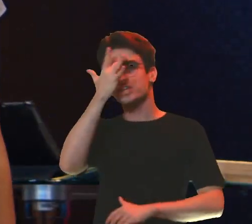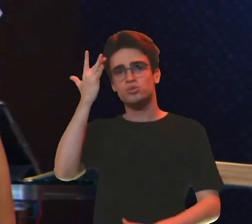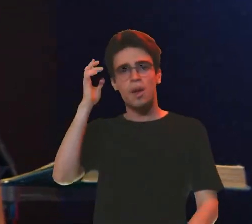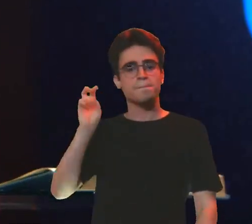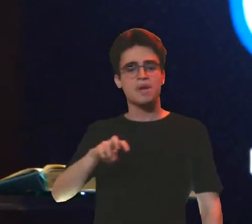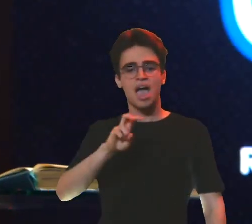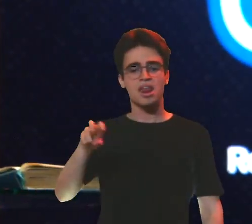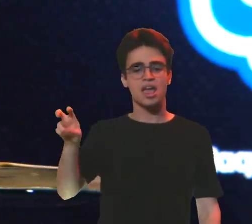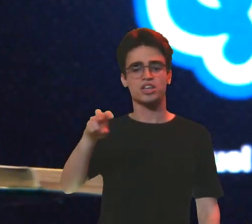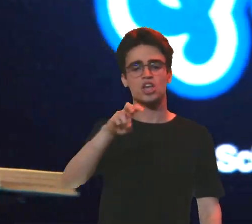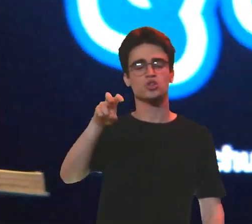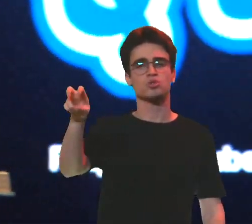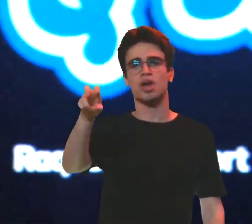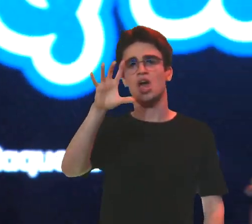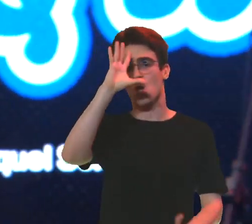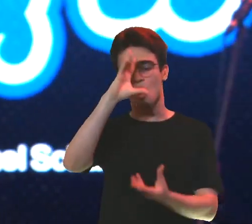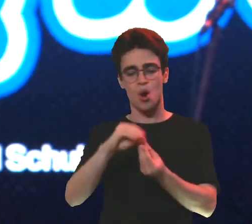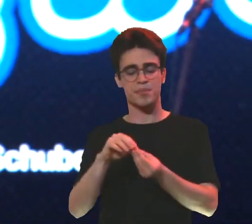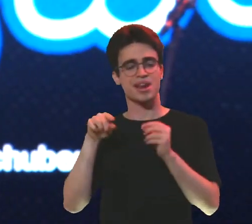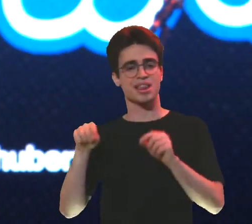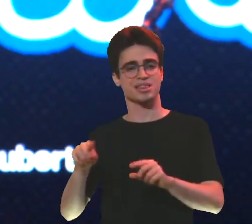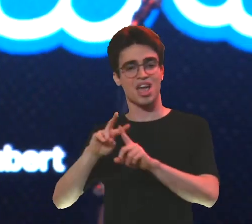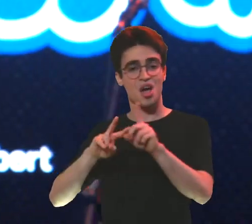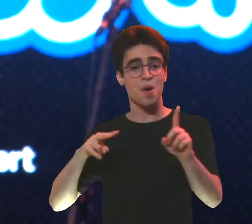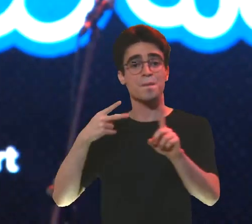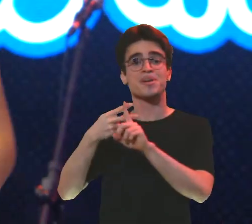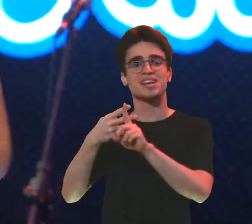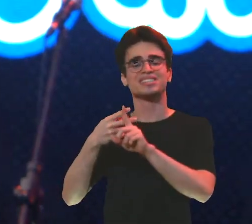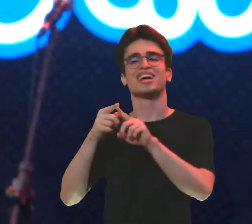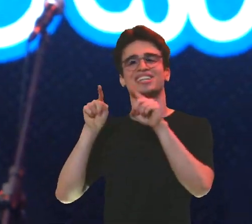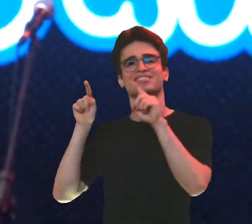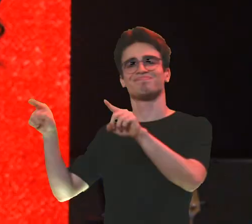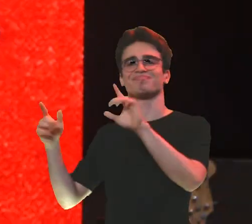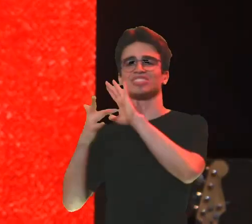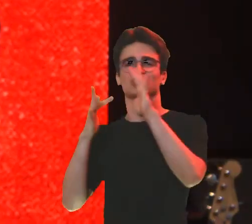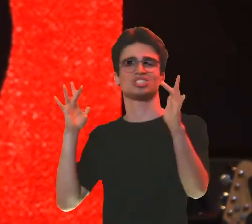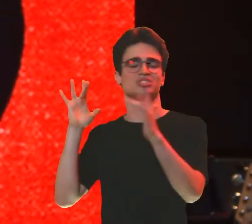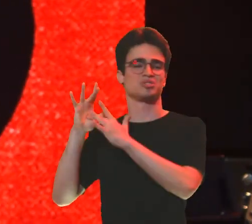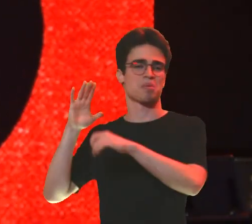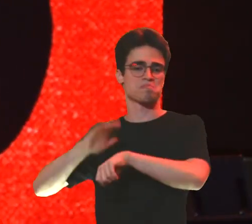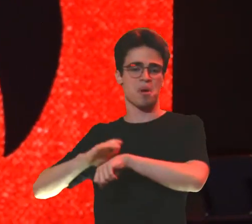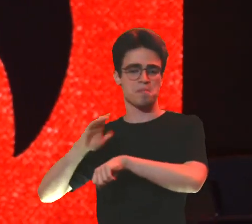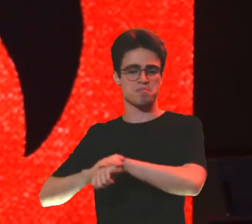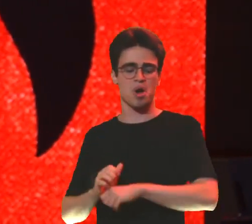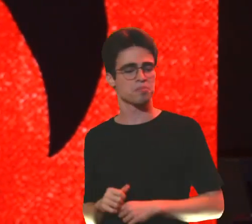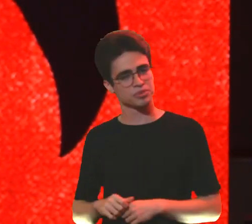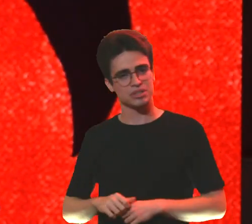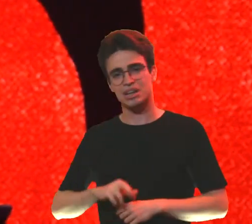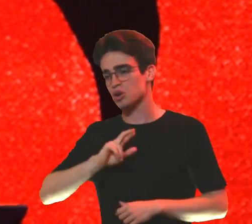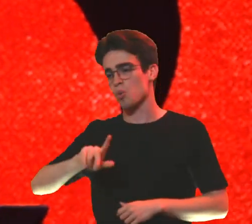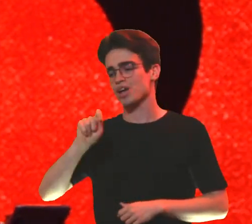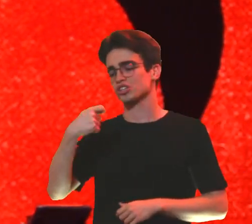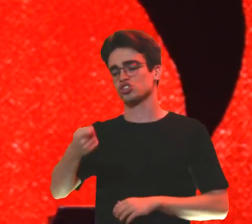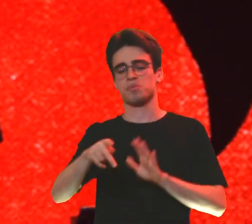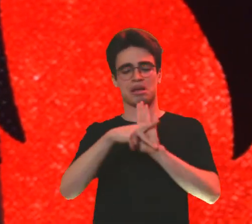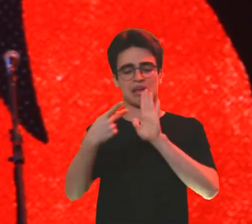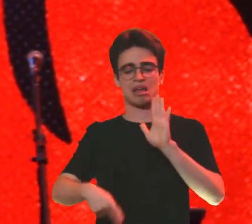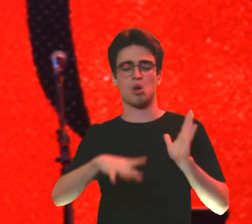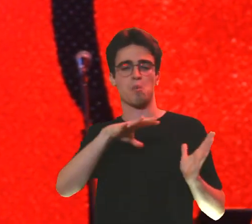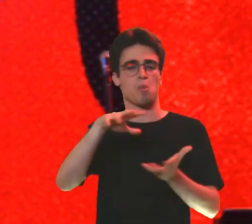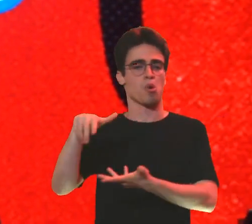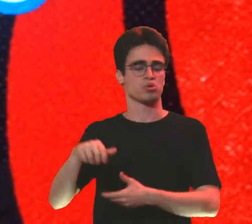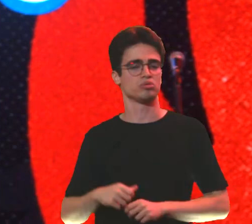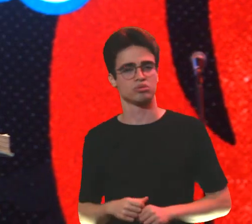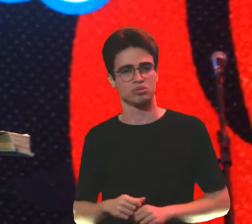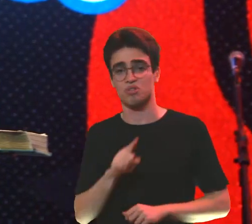entende que a recompensa dele é o próprio Jesus. Não tem a ver com as coisas desse mundo. Se você ficar